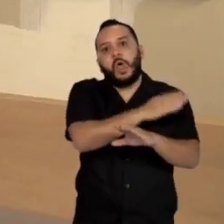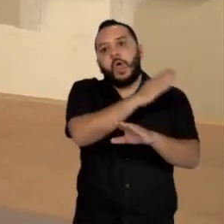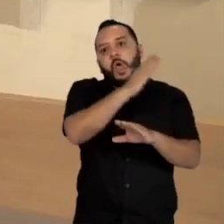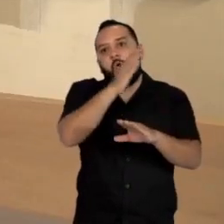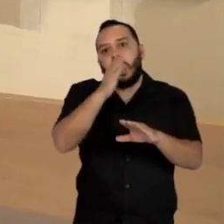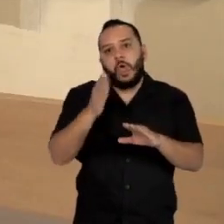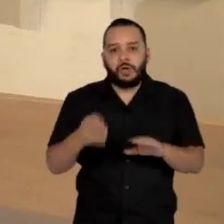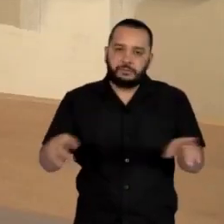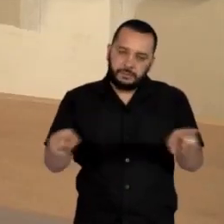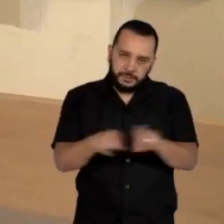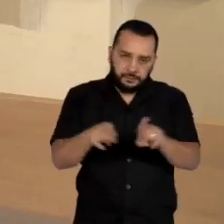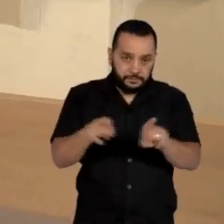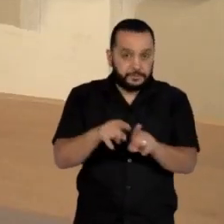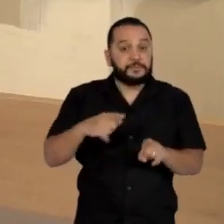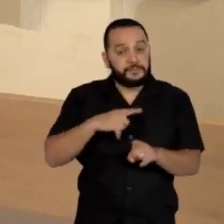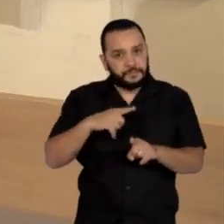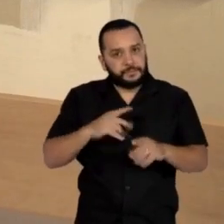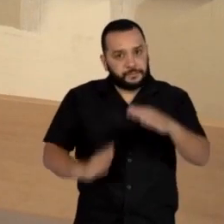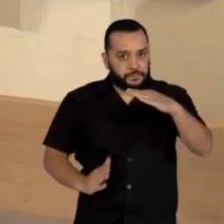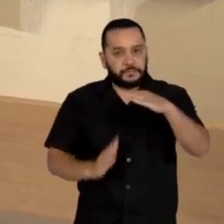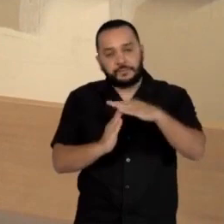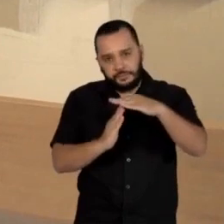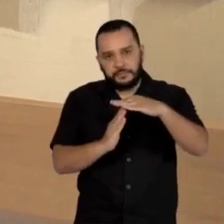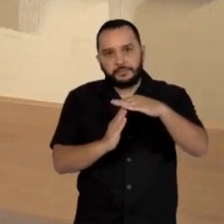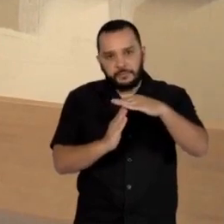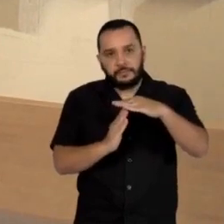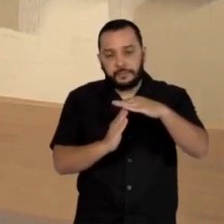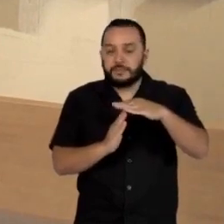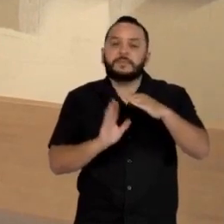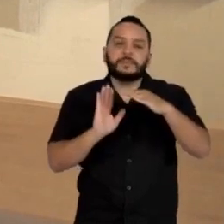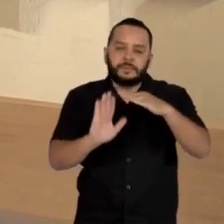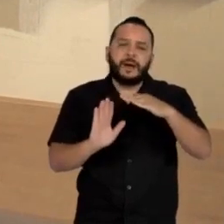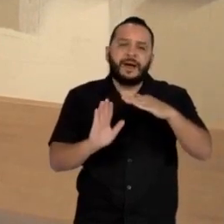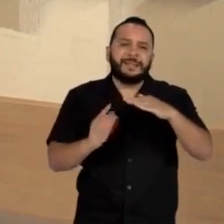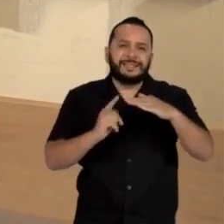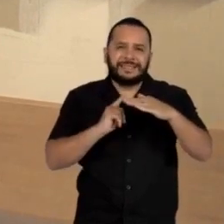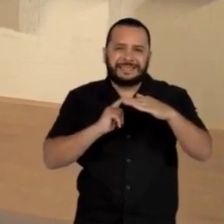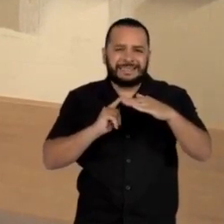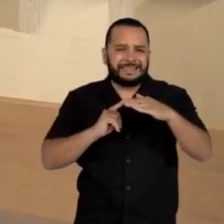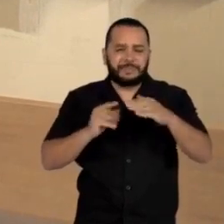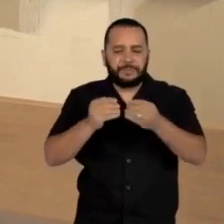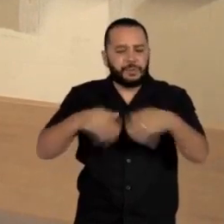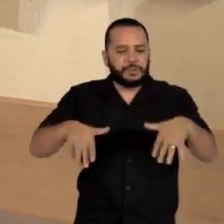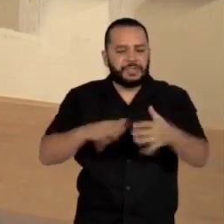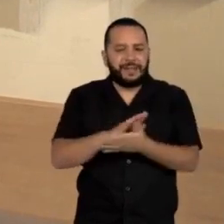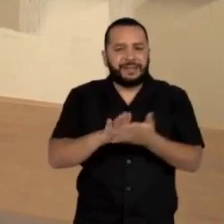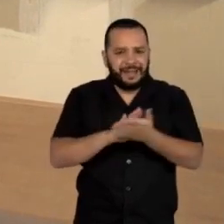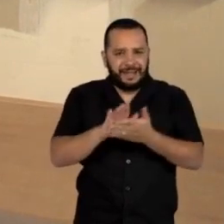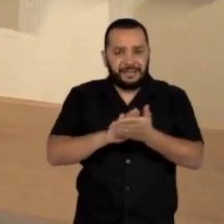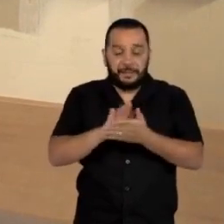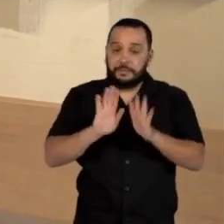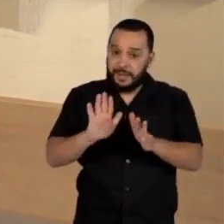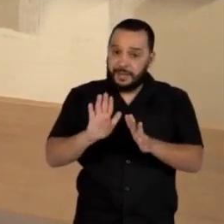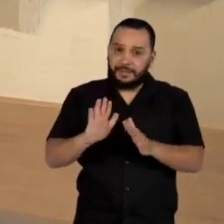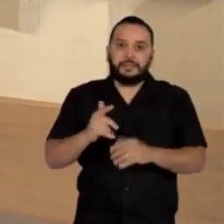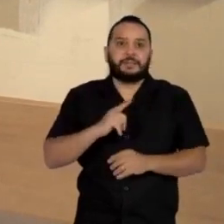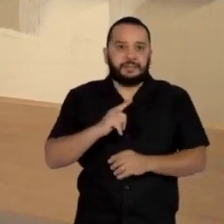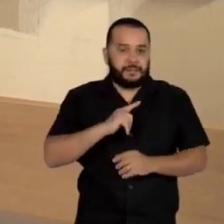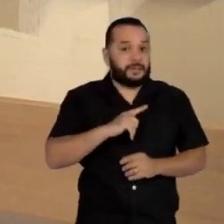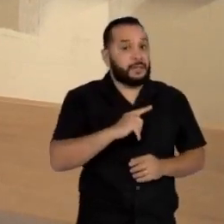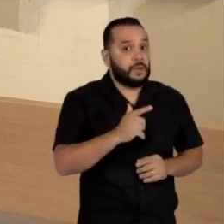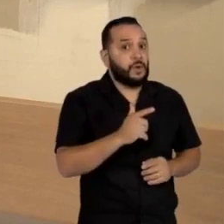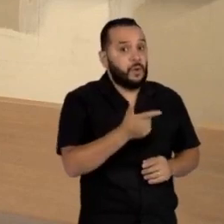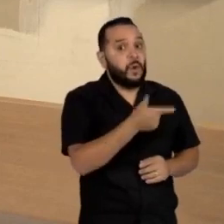têm intensidade dentro dos limites e por isso não oferecem danos físicos à saúde, mas estão